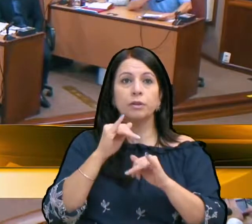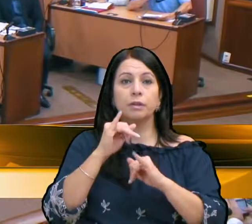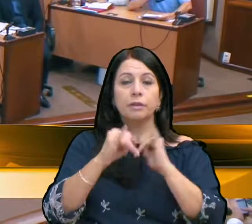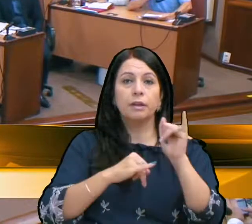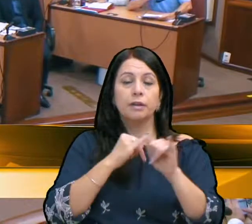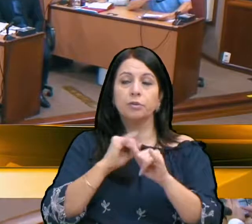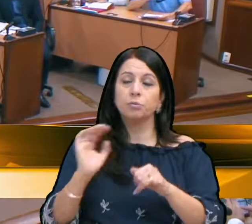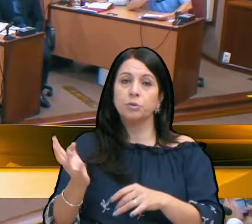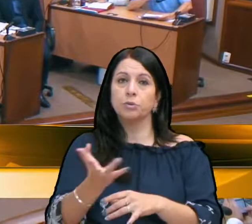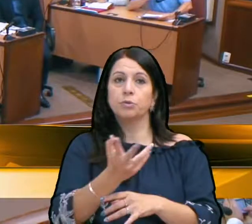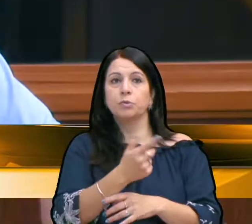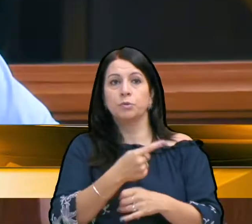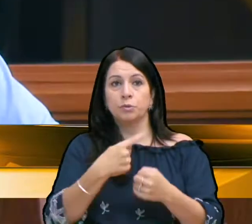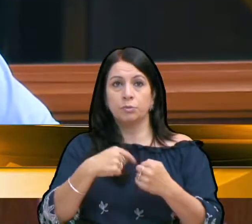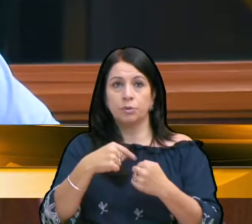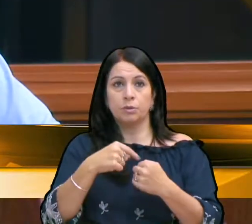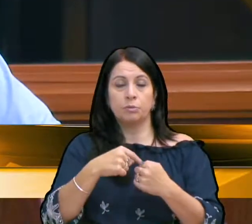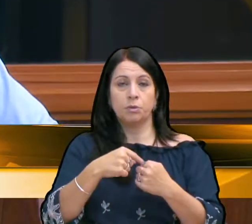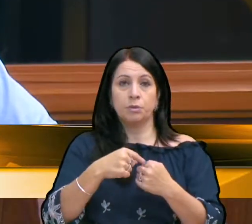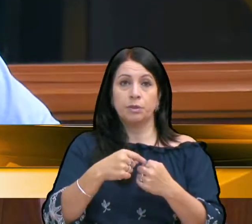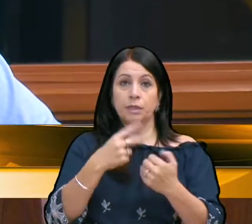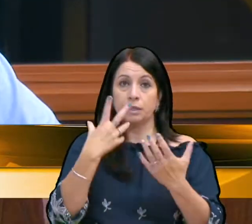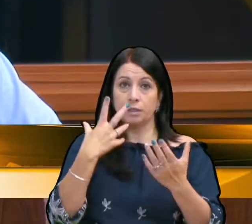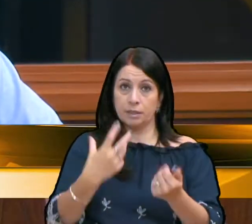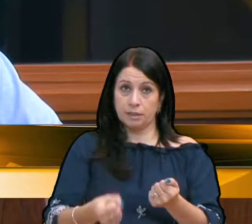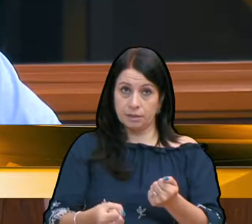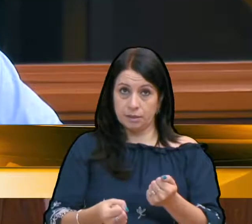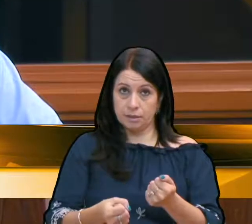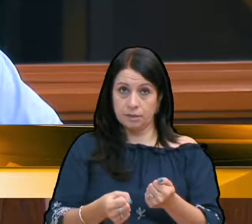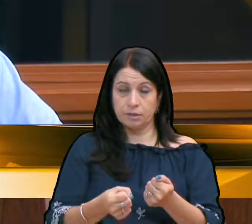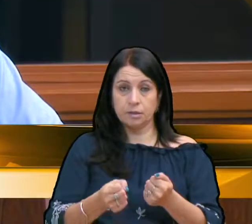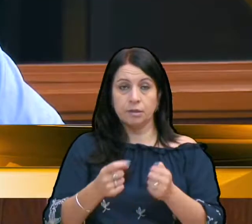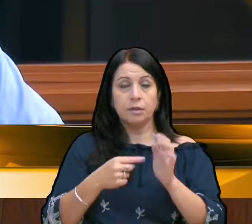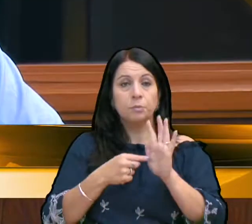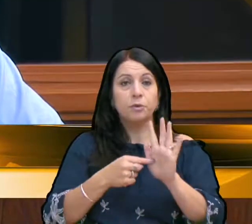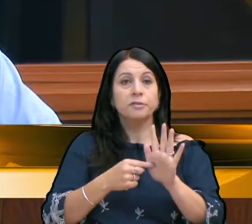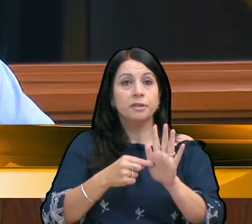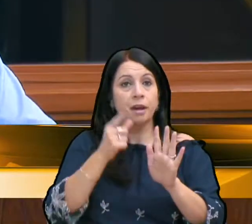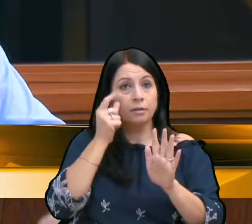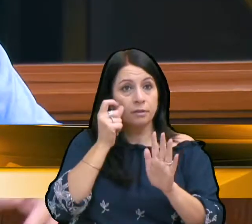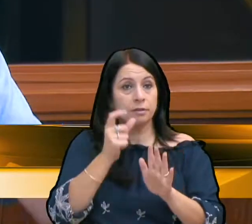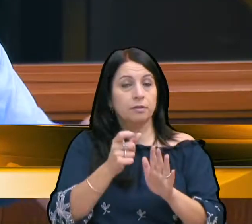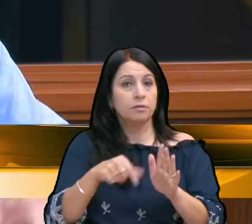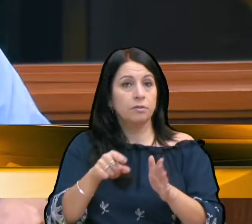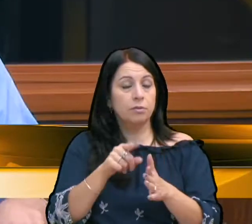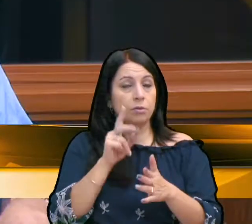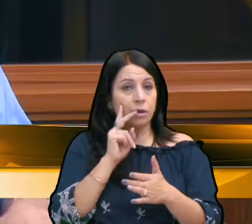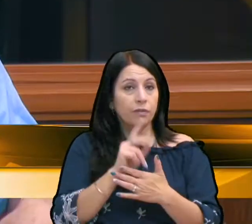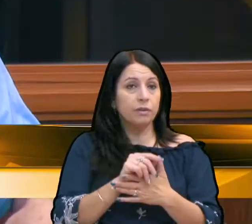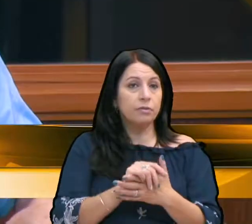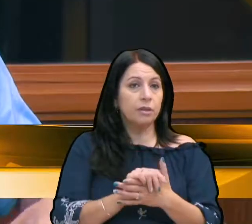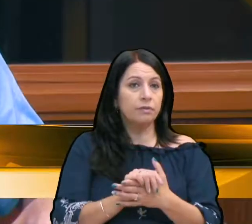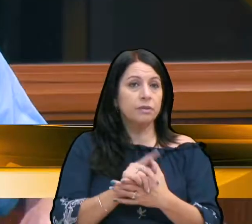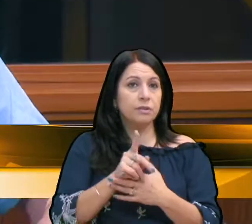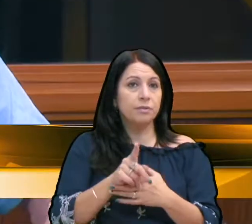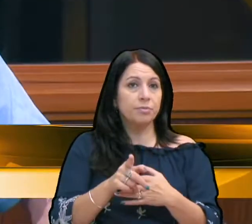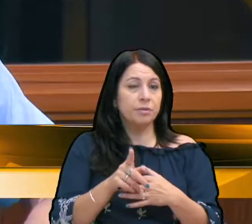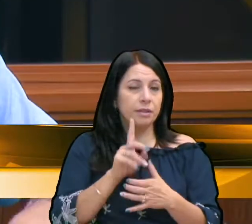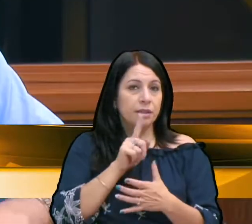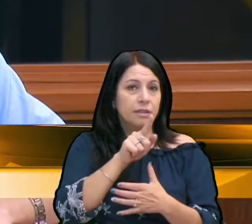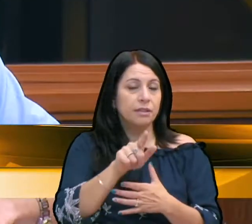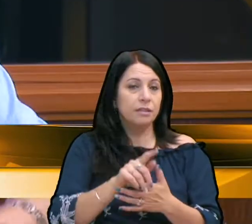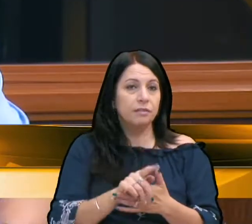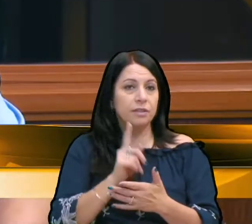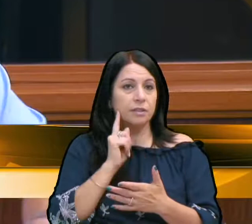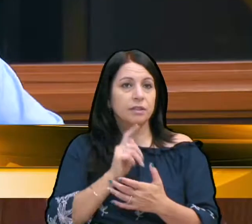Todos, que é o município que tem que aderir, que é o município que tem que demonstrar interesse. E há vários requisitos ali, mas